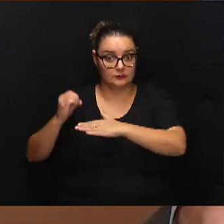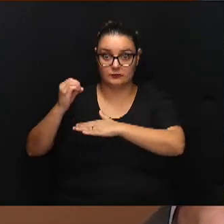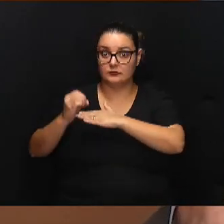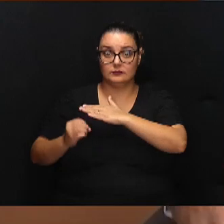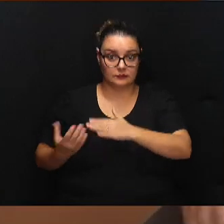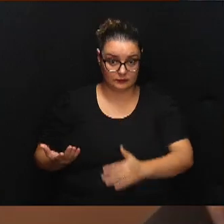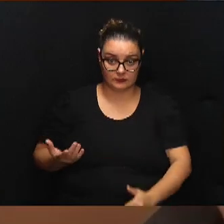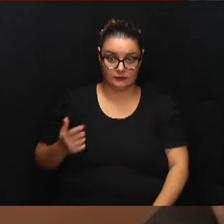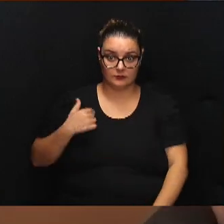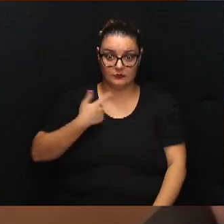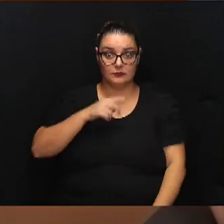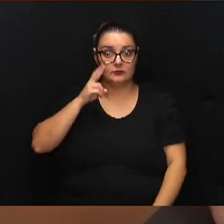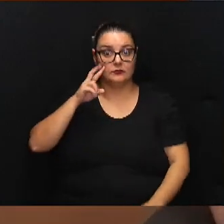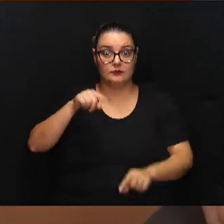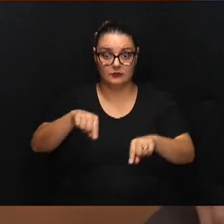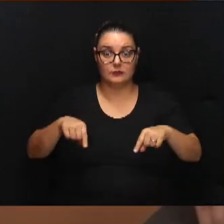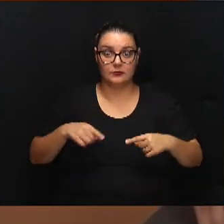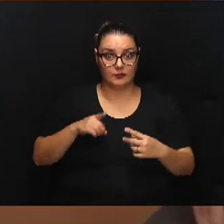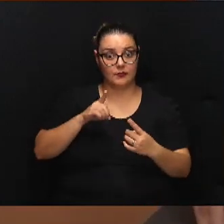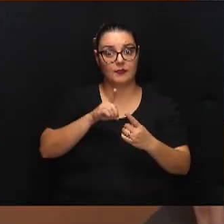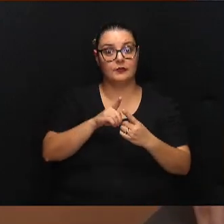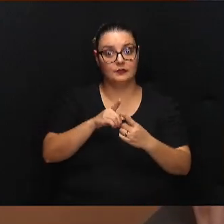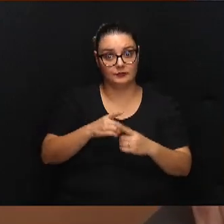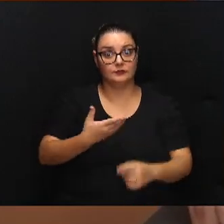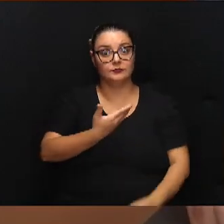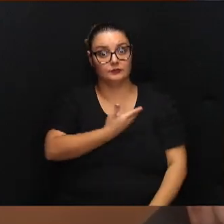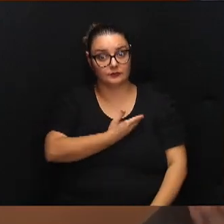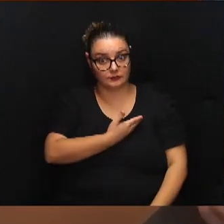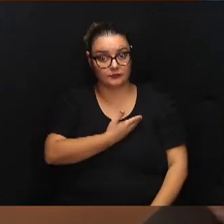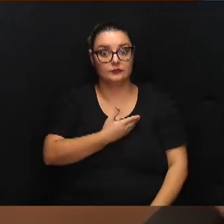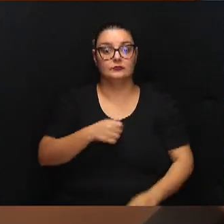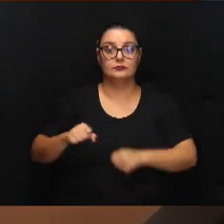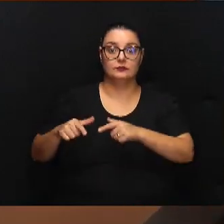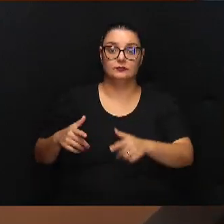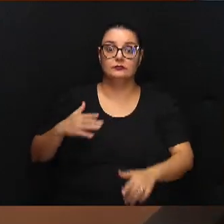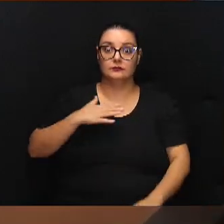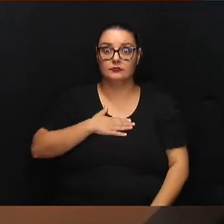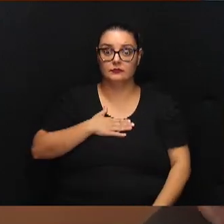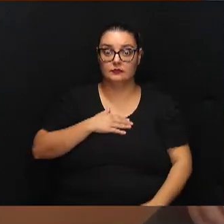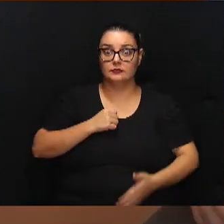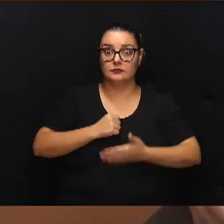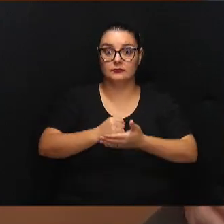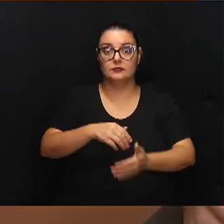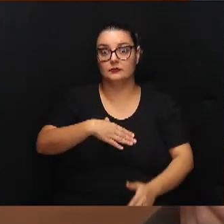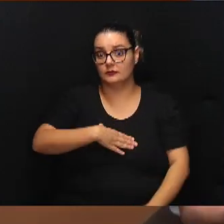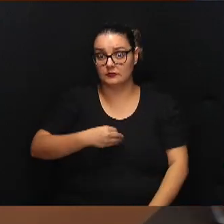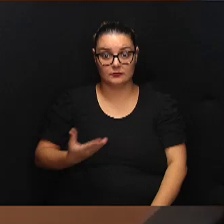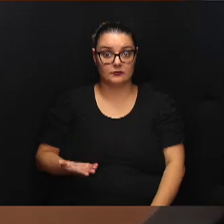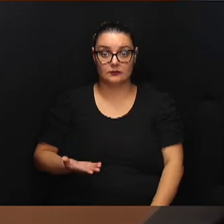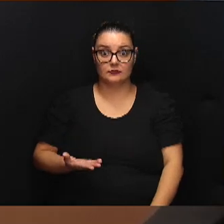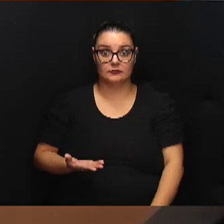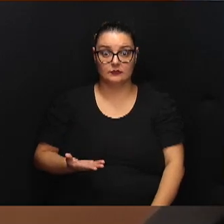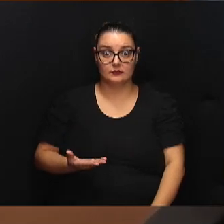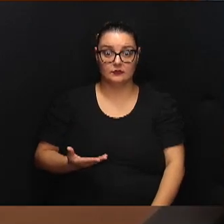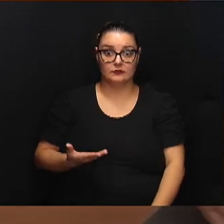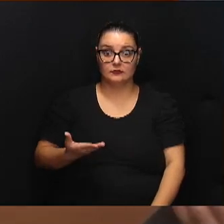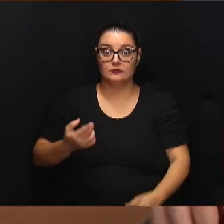gente vê muito no consultório, eu já tive até colegas de profissão que se formaram comigo, trouxeram os filhos e estavam assim, em